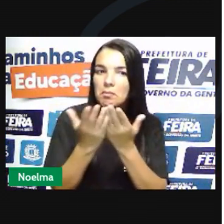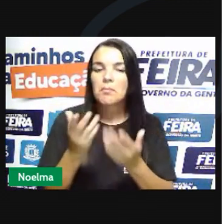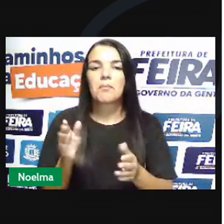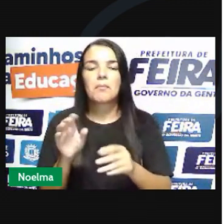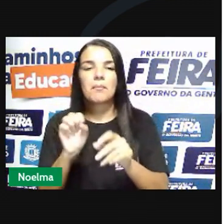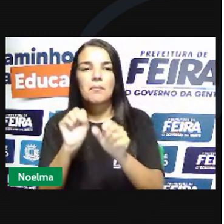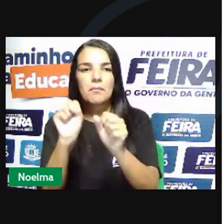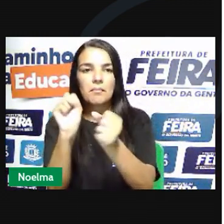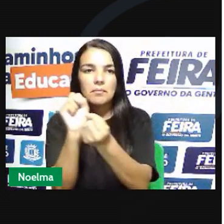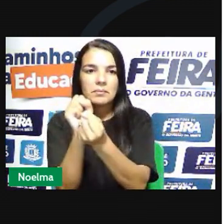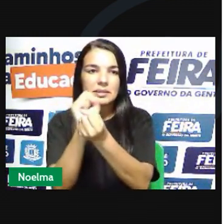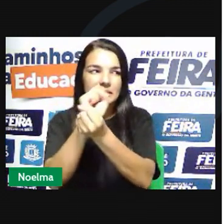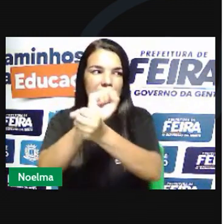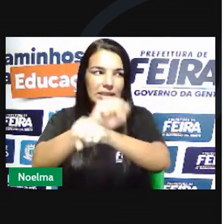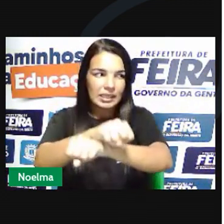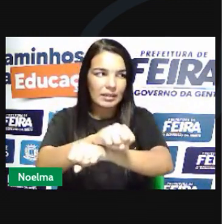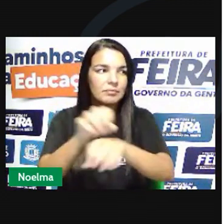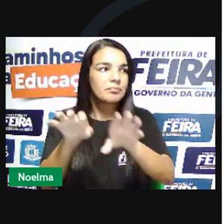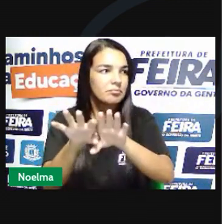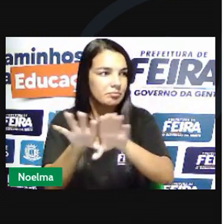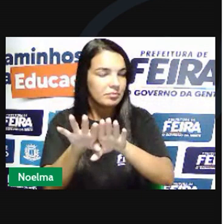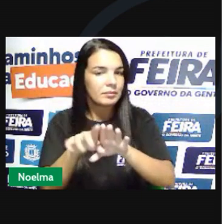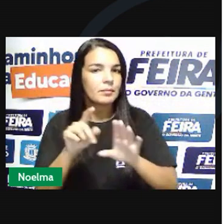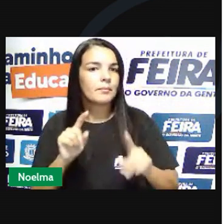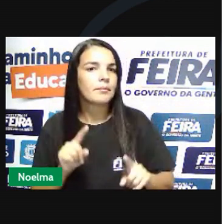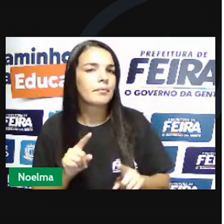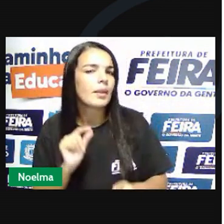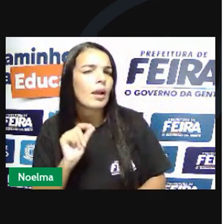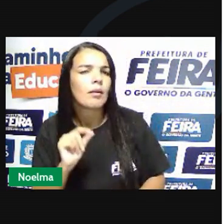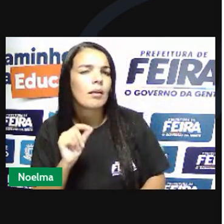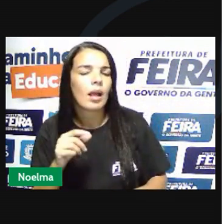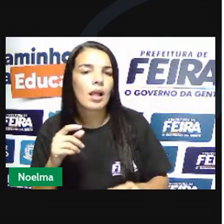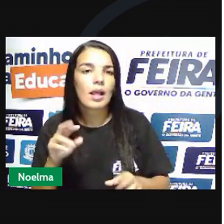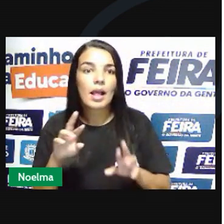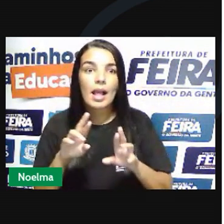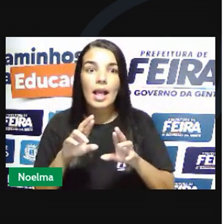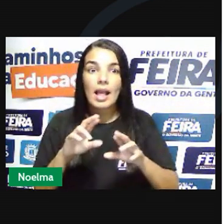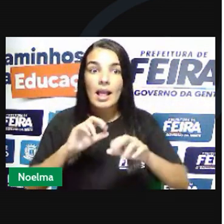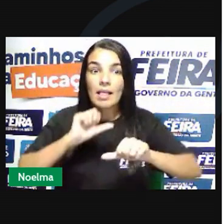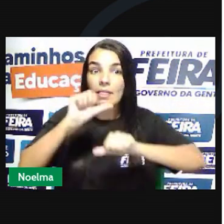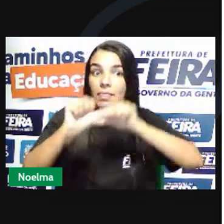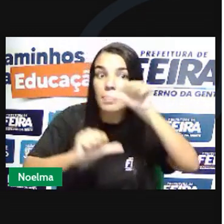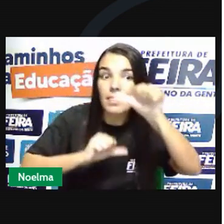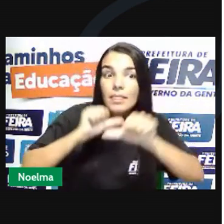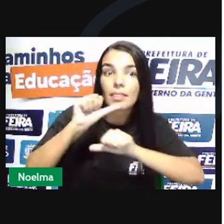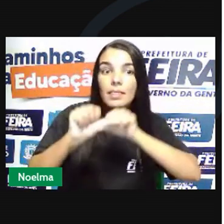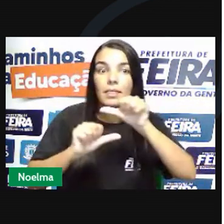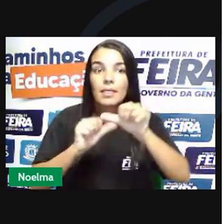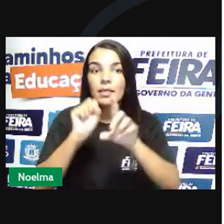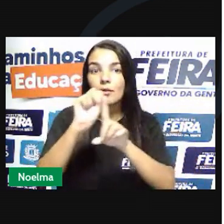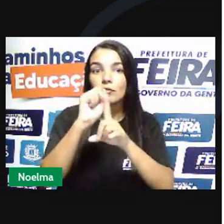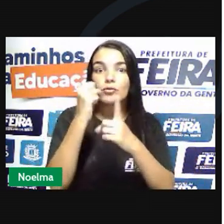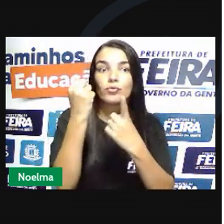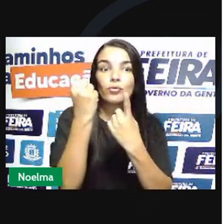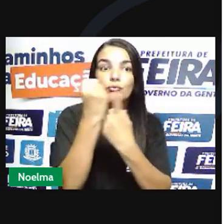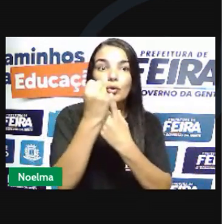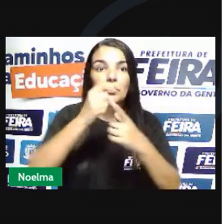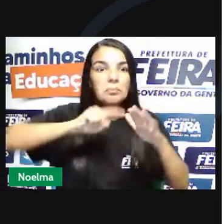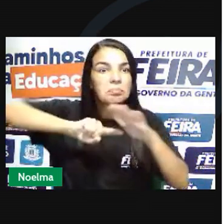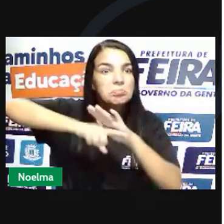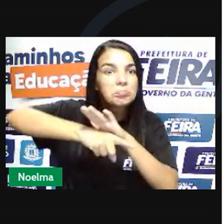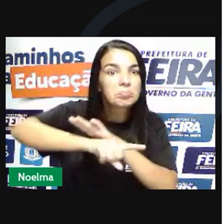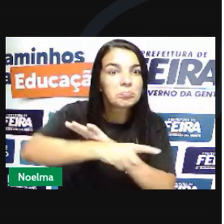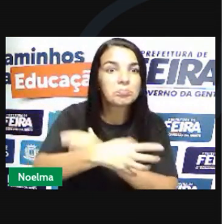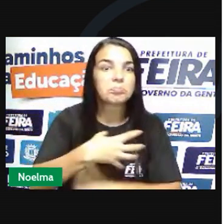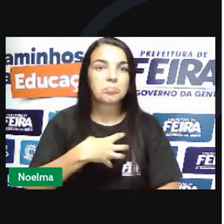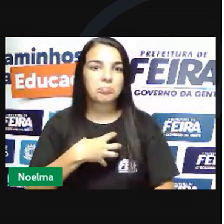insurreição contra a metrópole. Os conspiradores pretendiam realizar uma reforma social e política profunda na Bahia,